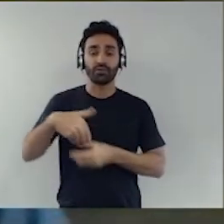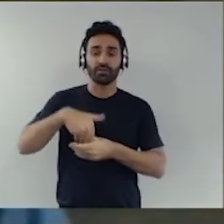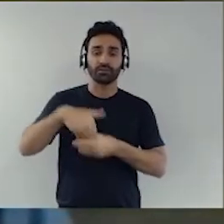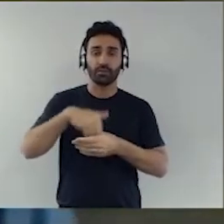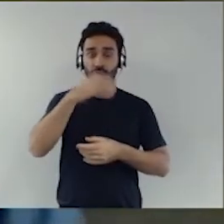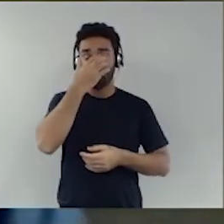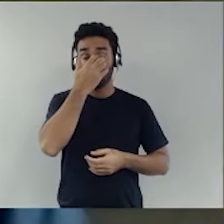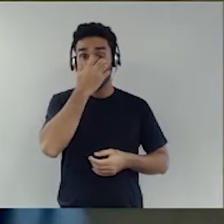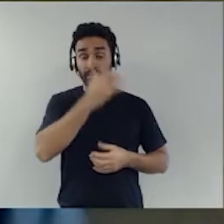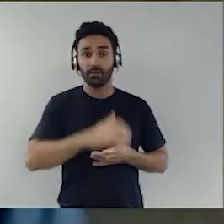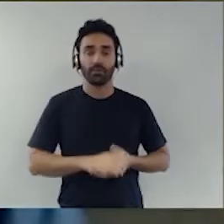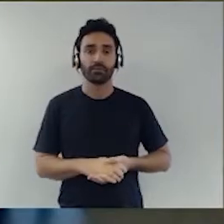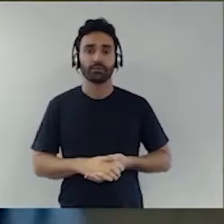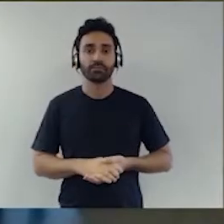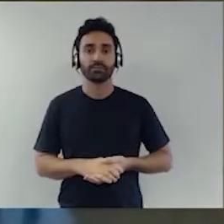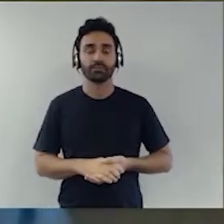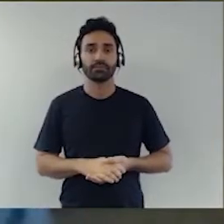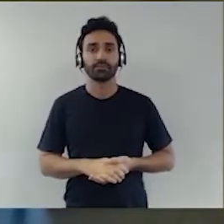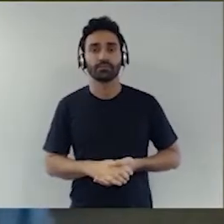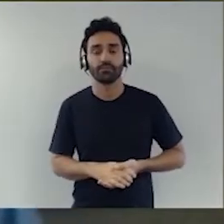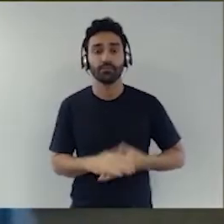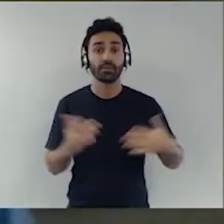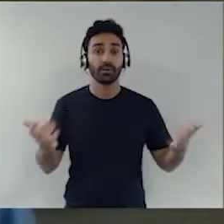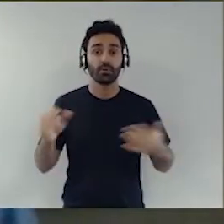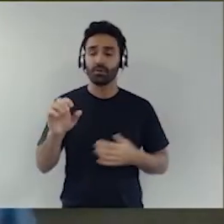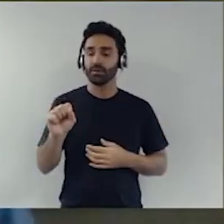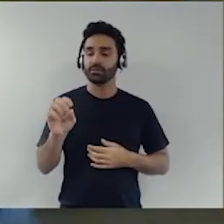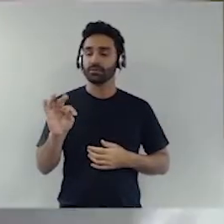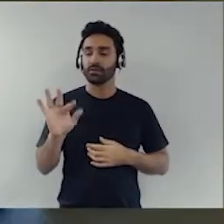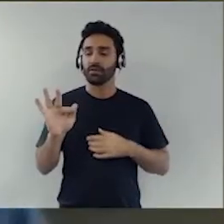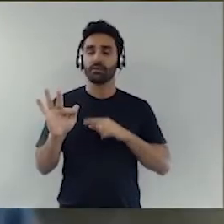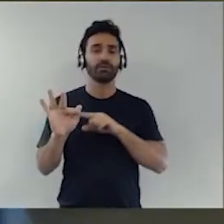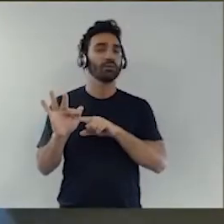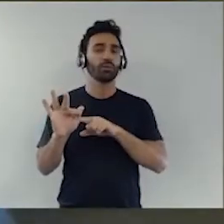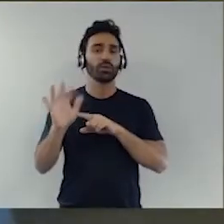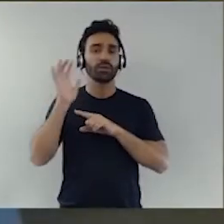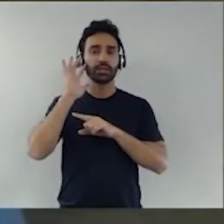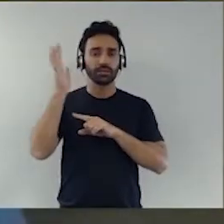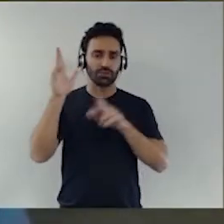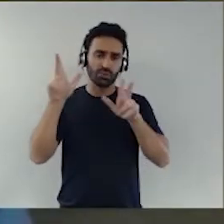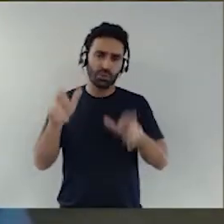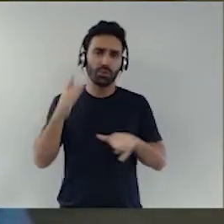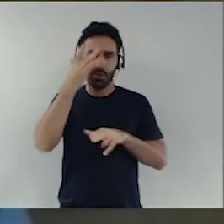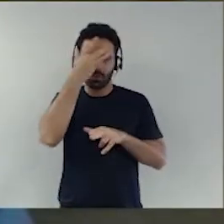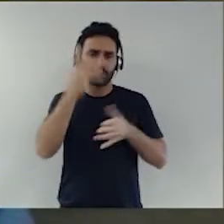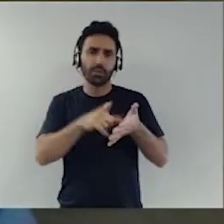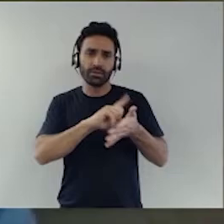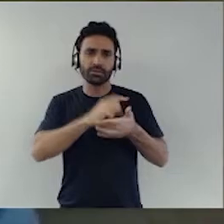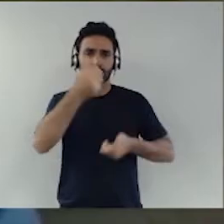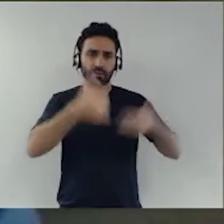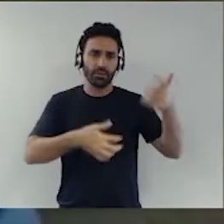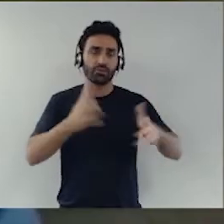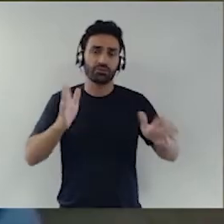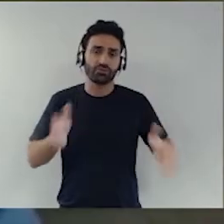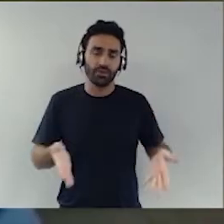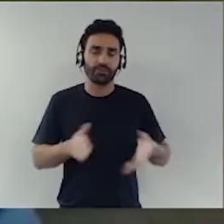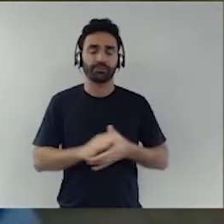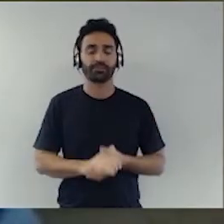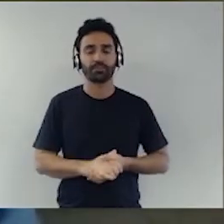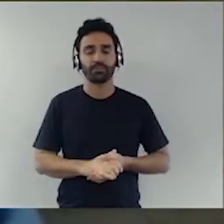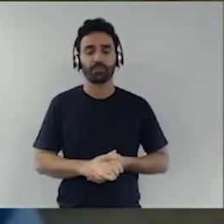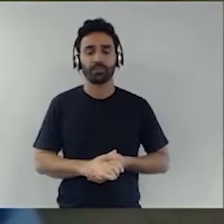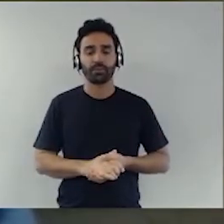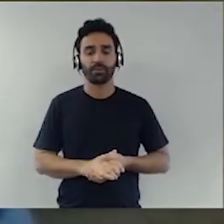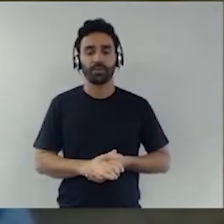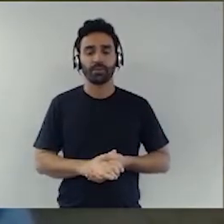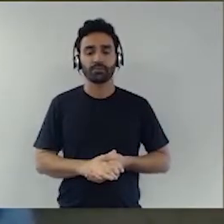né? Pois bem, o Supremo decidiu, como foi mencionado pelos que me antecederam, em relação